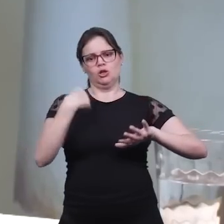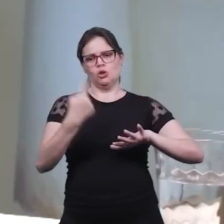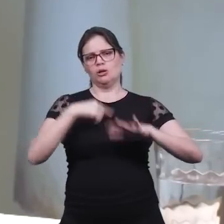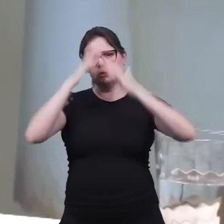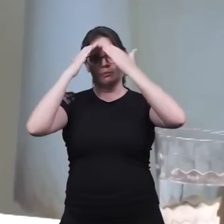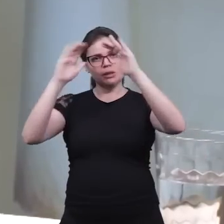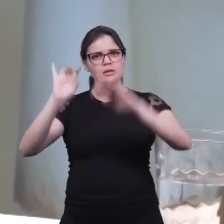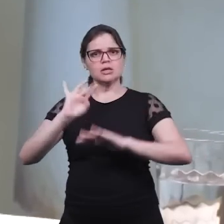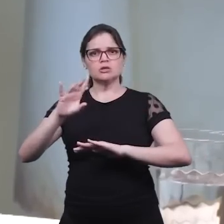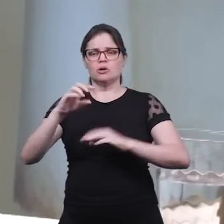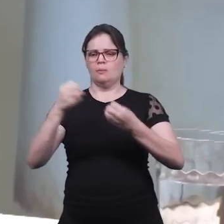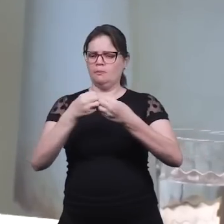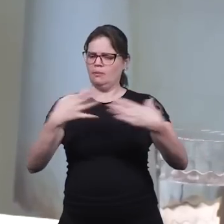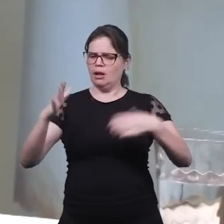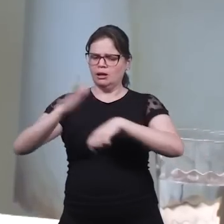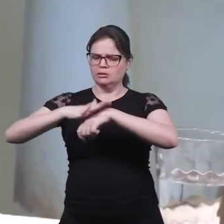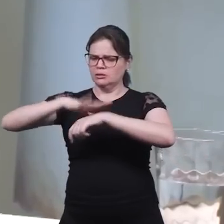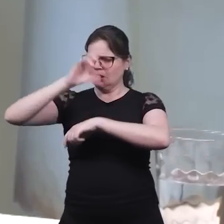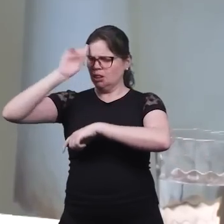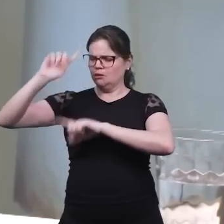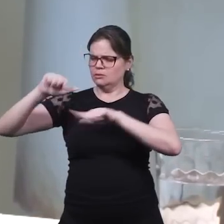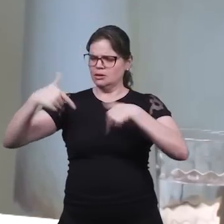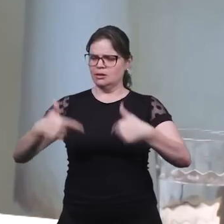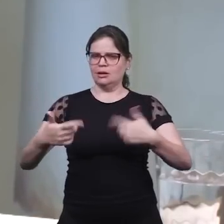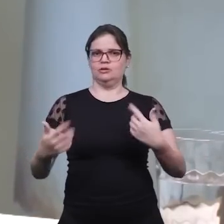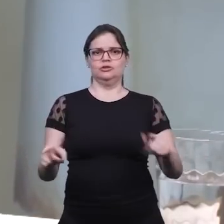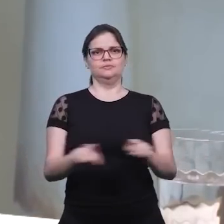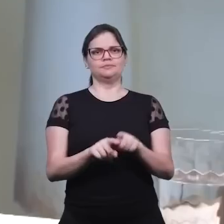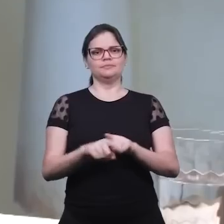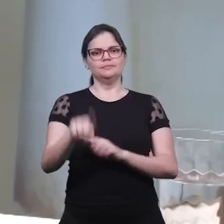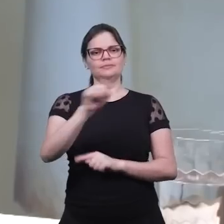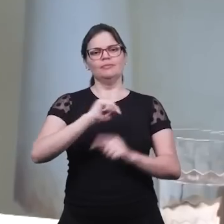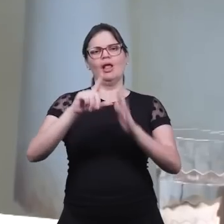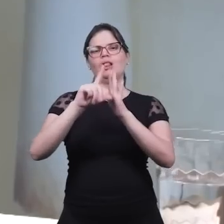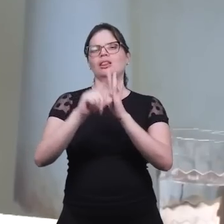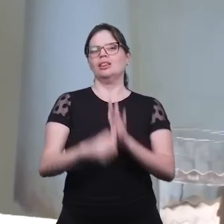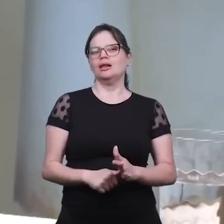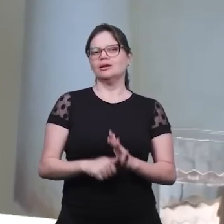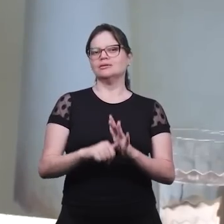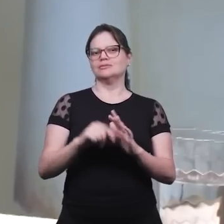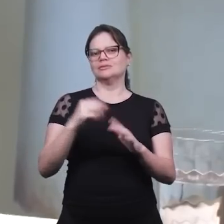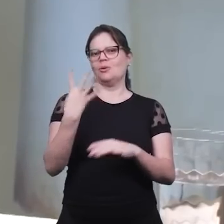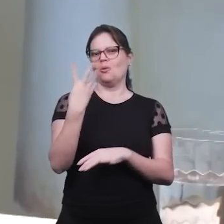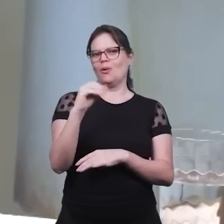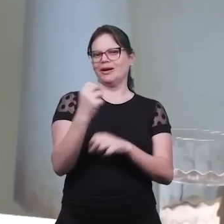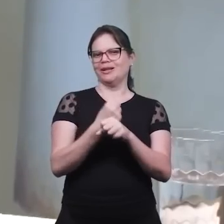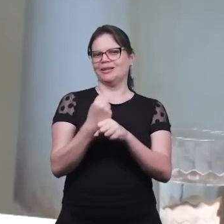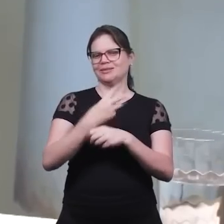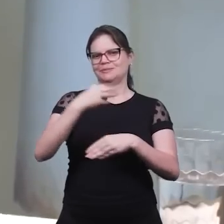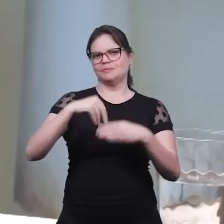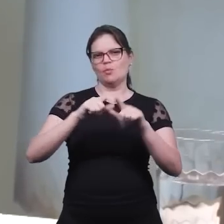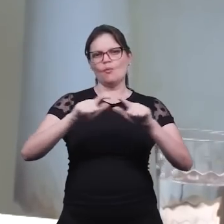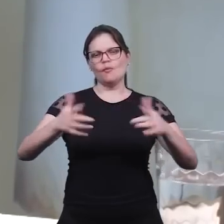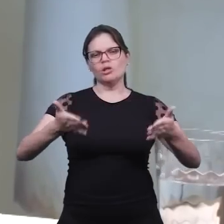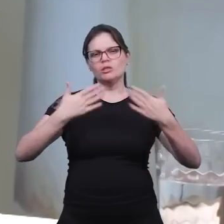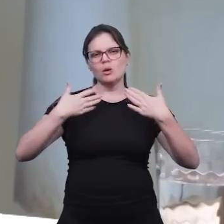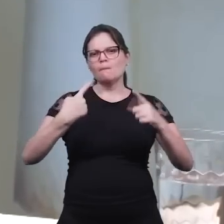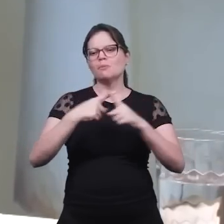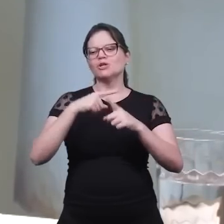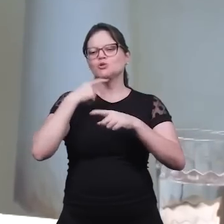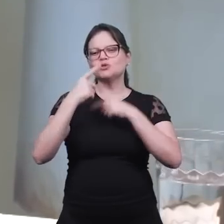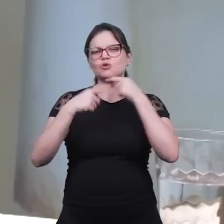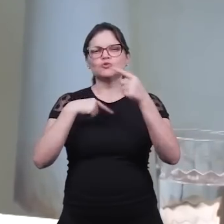né? E outro ponto importante, atrasou muito a vida deles no deserto, foi as dúvidas que eles tiveram com muitas coisas, Deus prometendo, eles